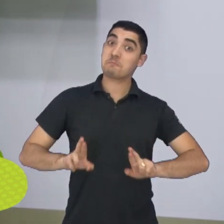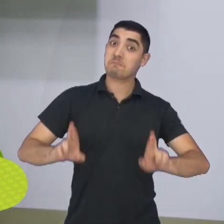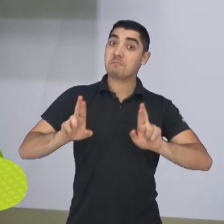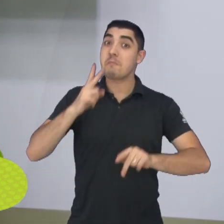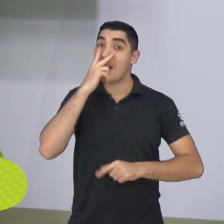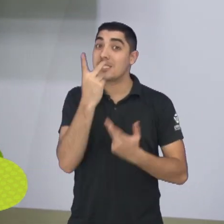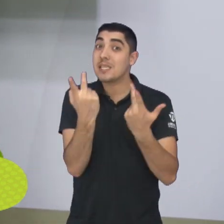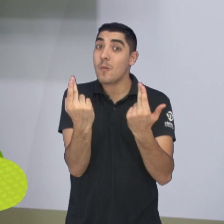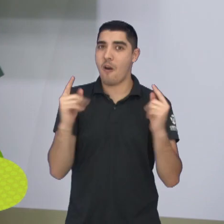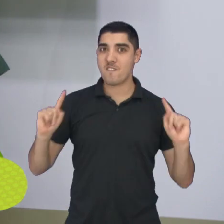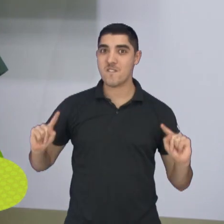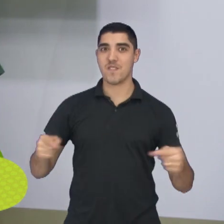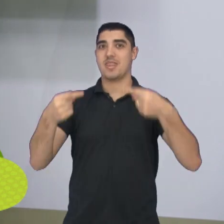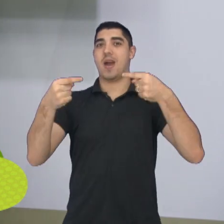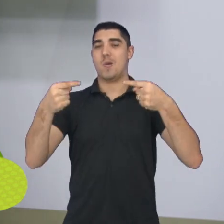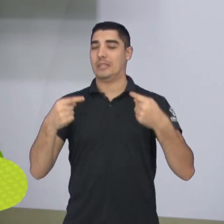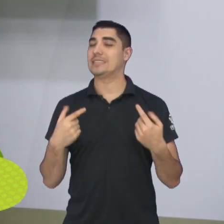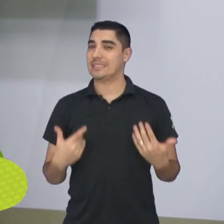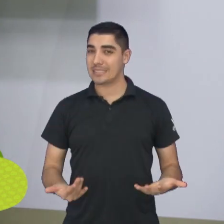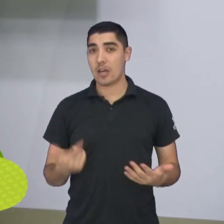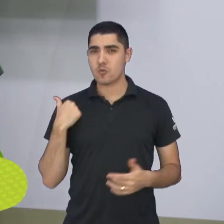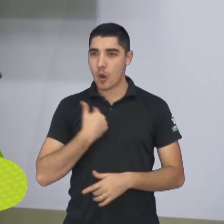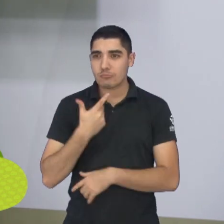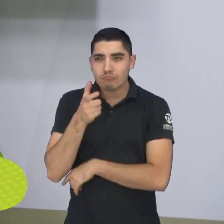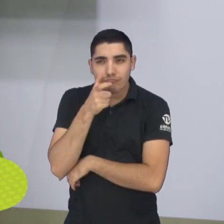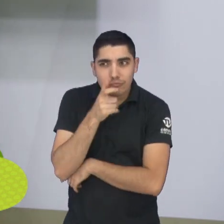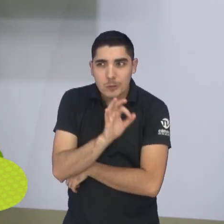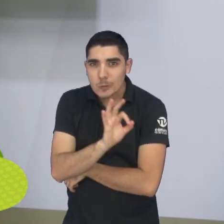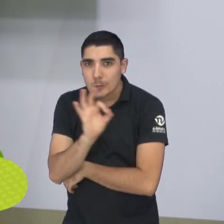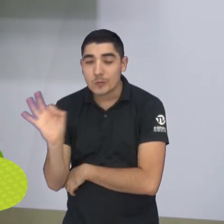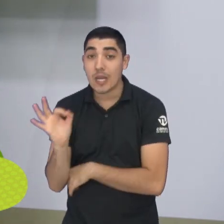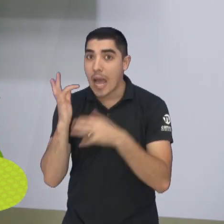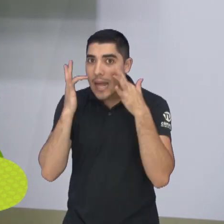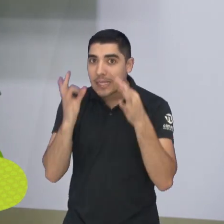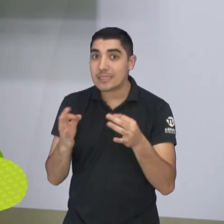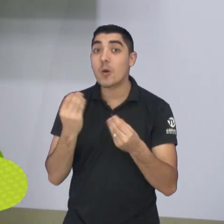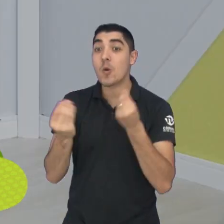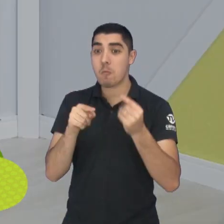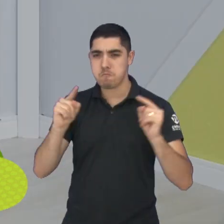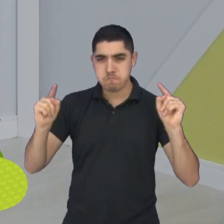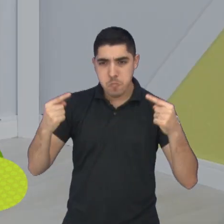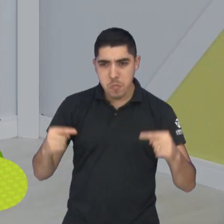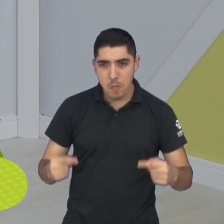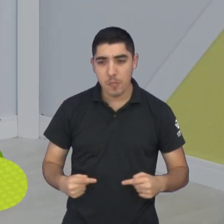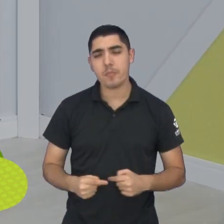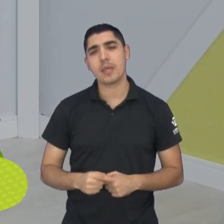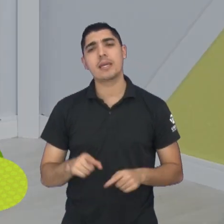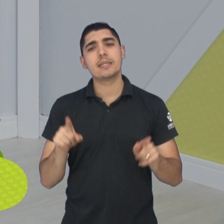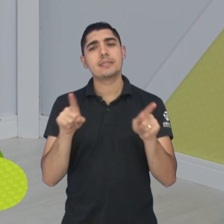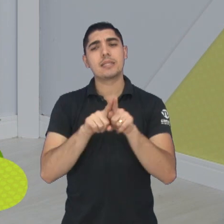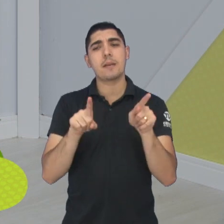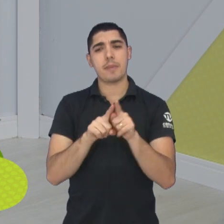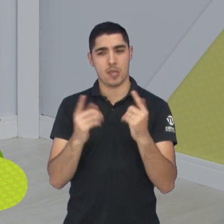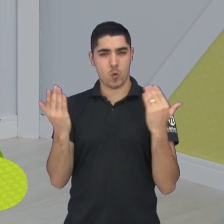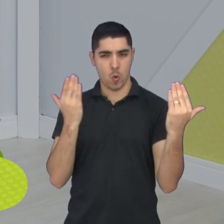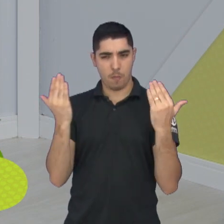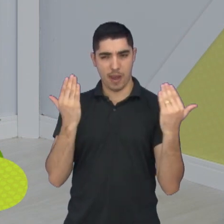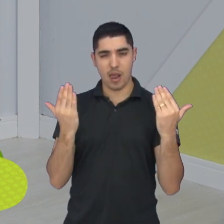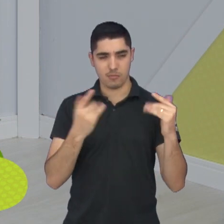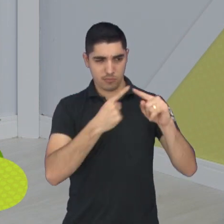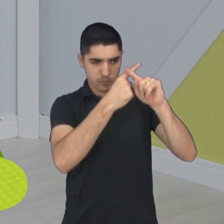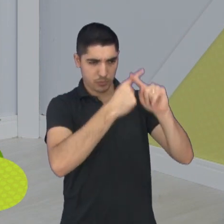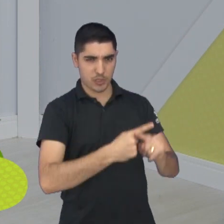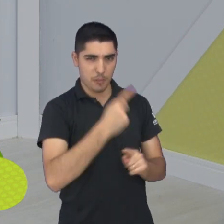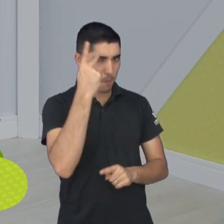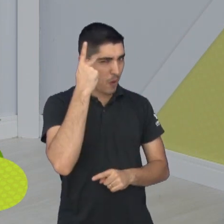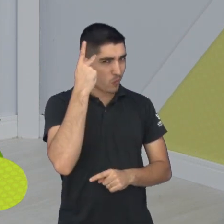Então é legal ficar de olho para saber mais ou menos como vai ser a movimentação dos times em quadra. Diferentemente do que aconteceu no Paulista, o São José acabou